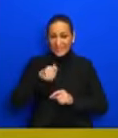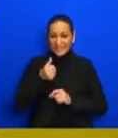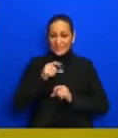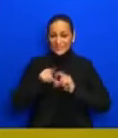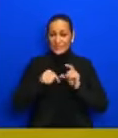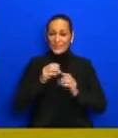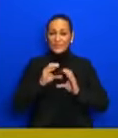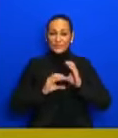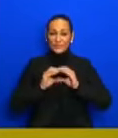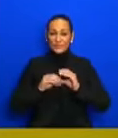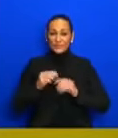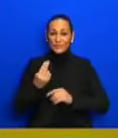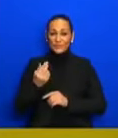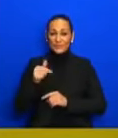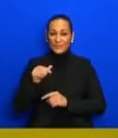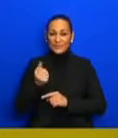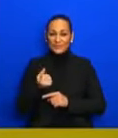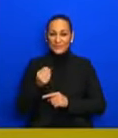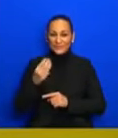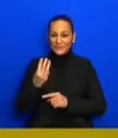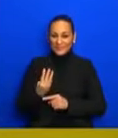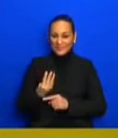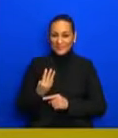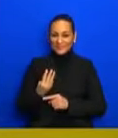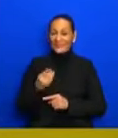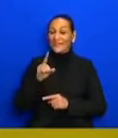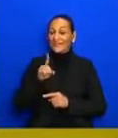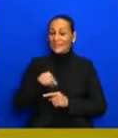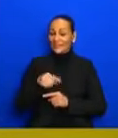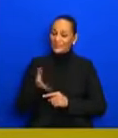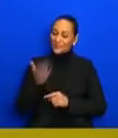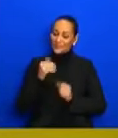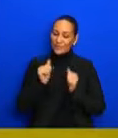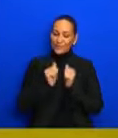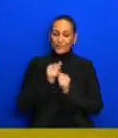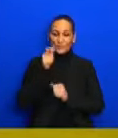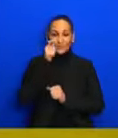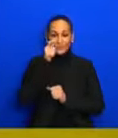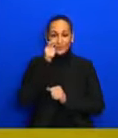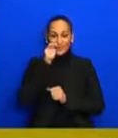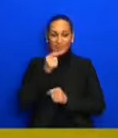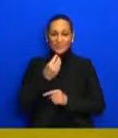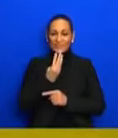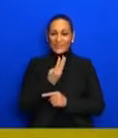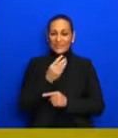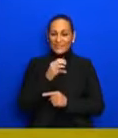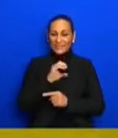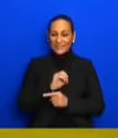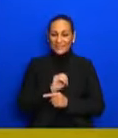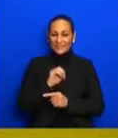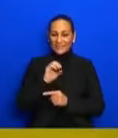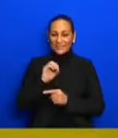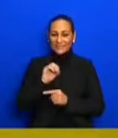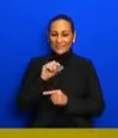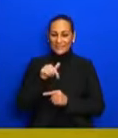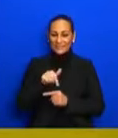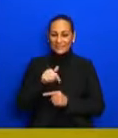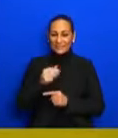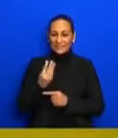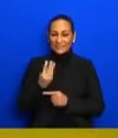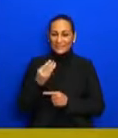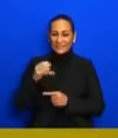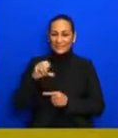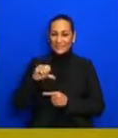dezenas sorteadas no concurso 2783. Confira comigo. Os números sorteados na Mega Sena foram